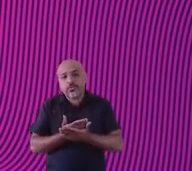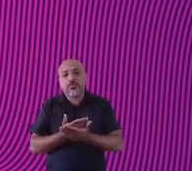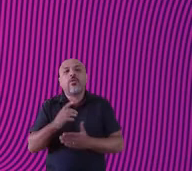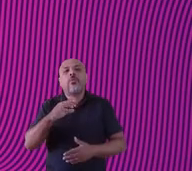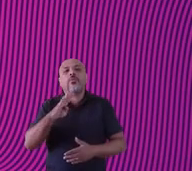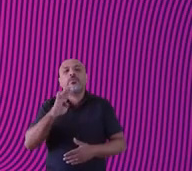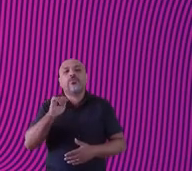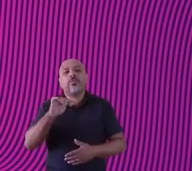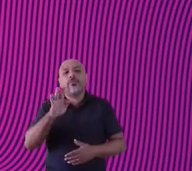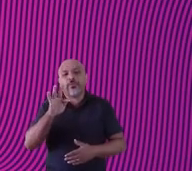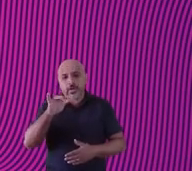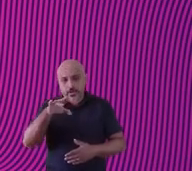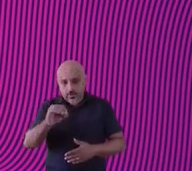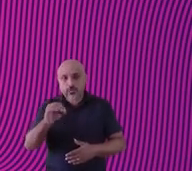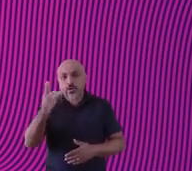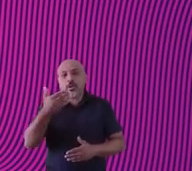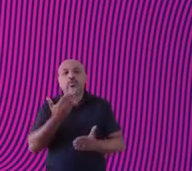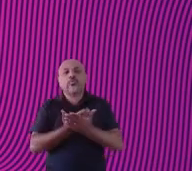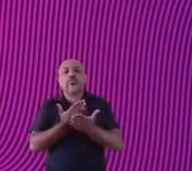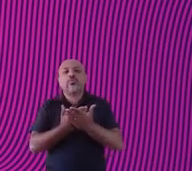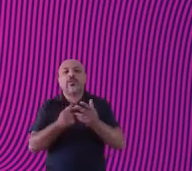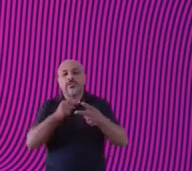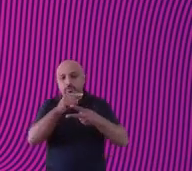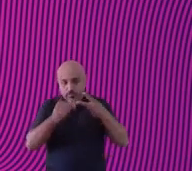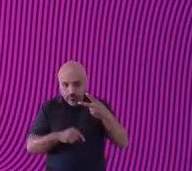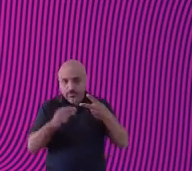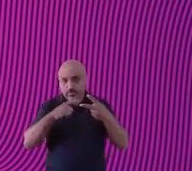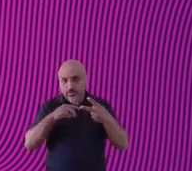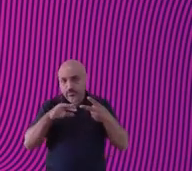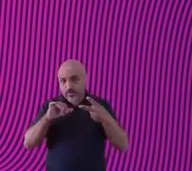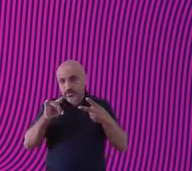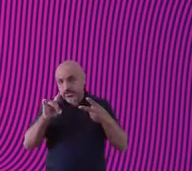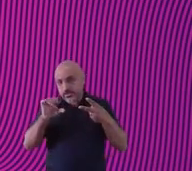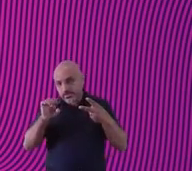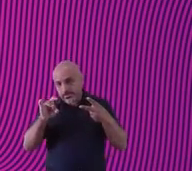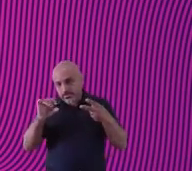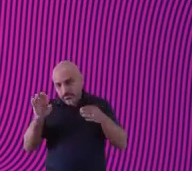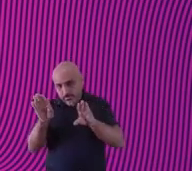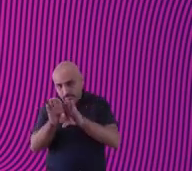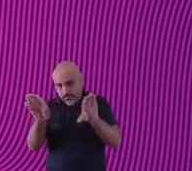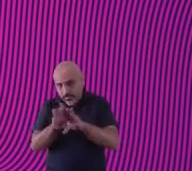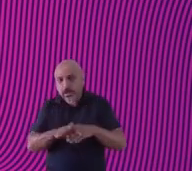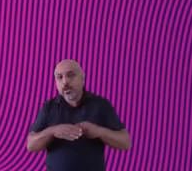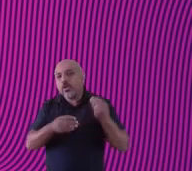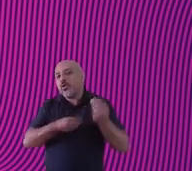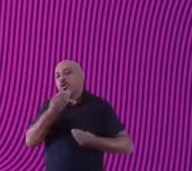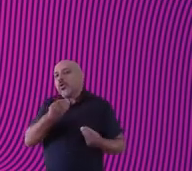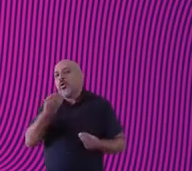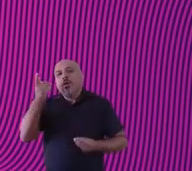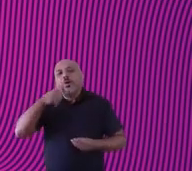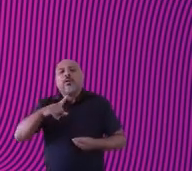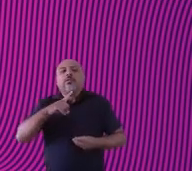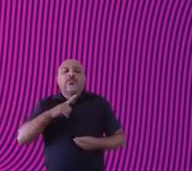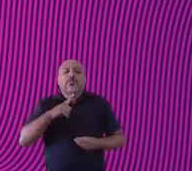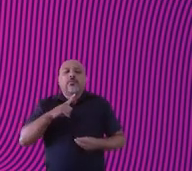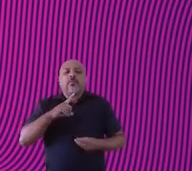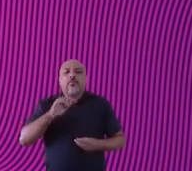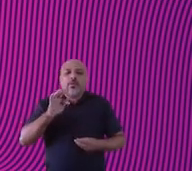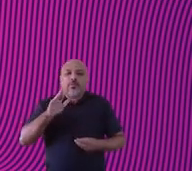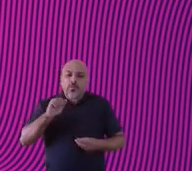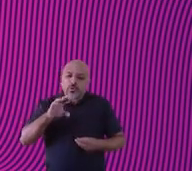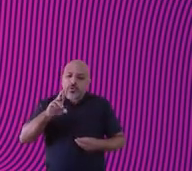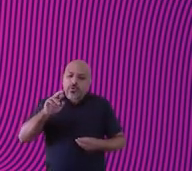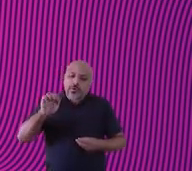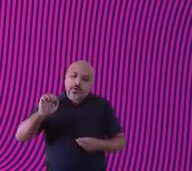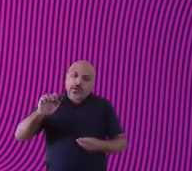chupando né Eu estudo um estudo fazer dois do MD Anderson também que é como o buço panoral que já já foi embora